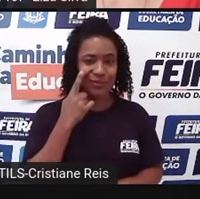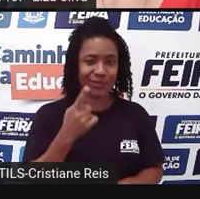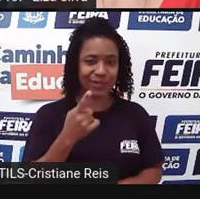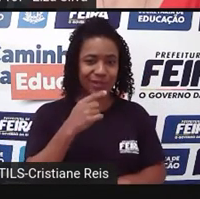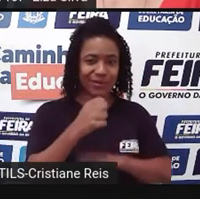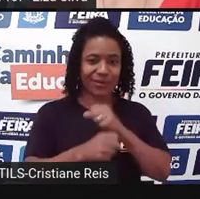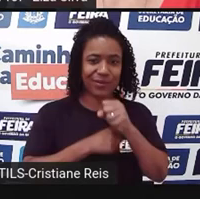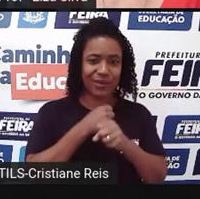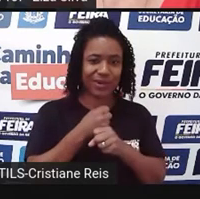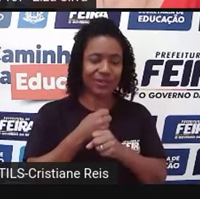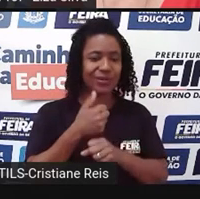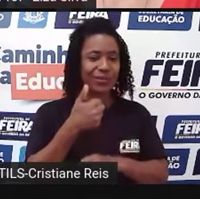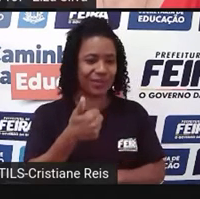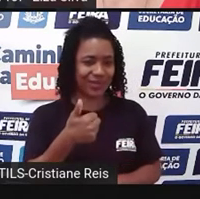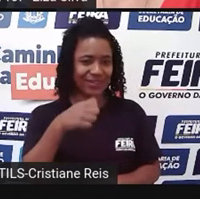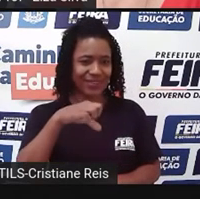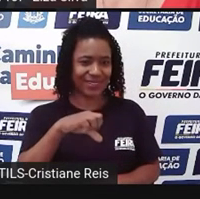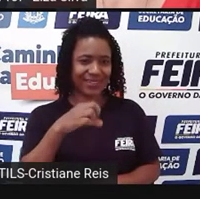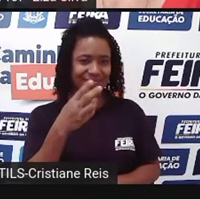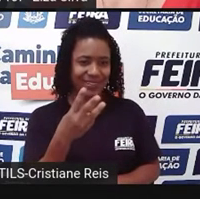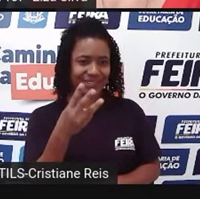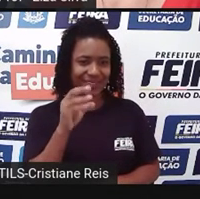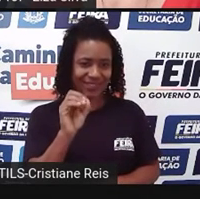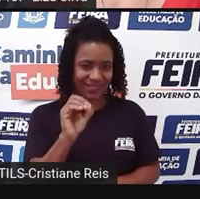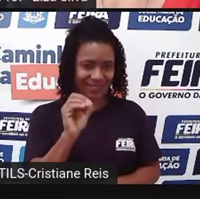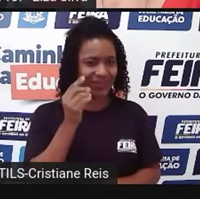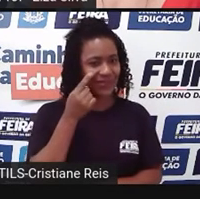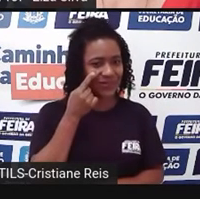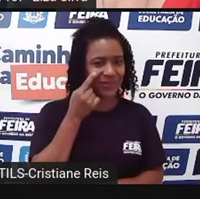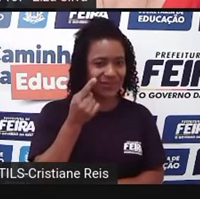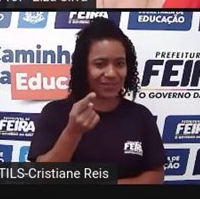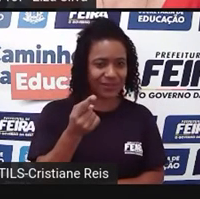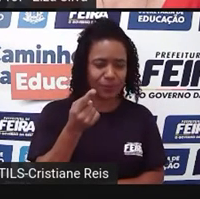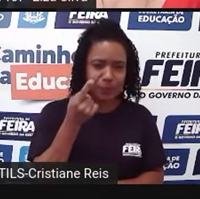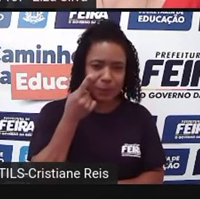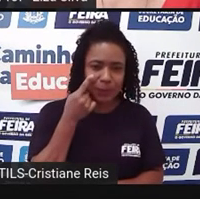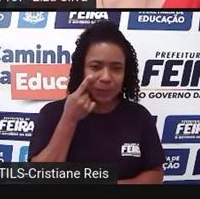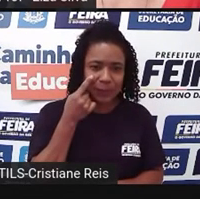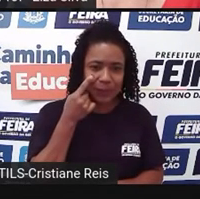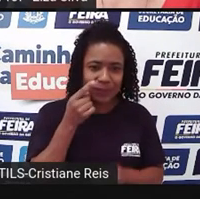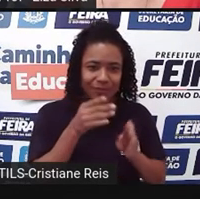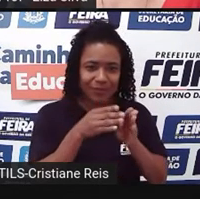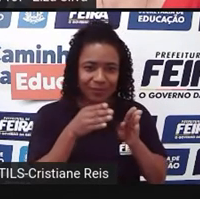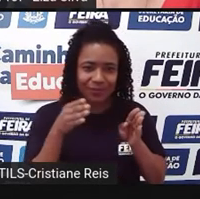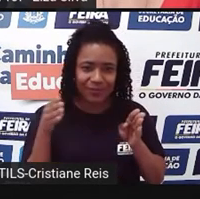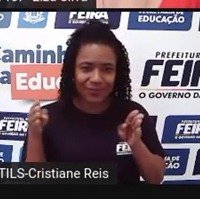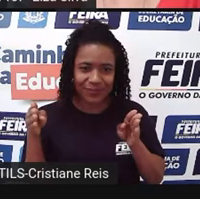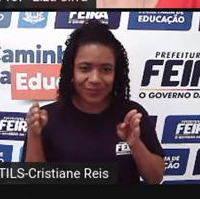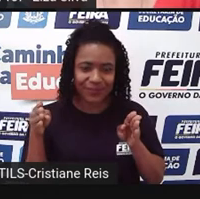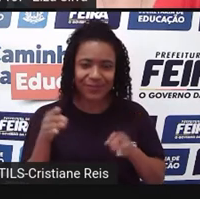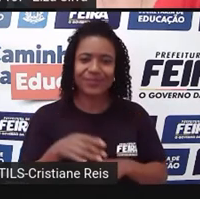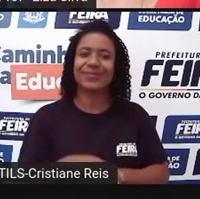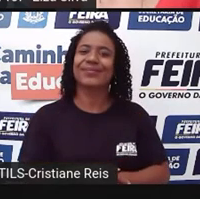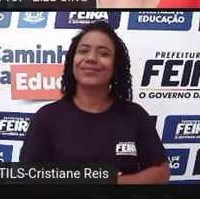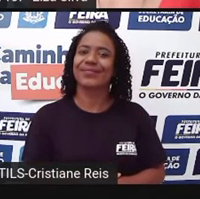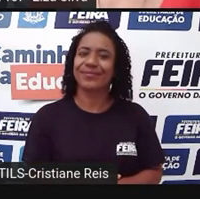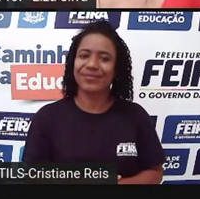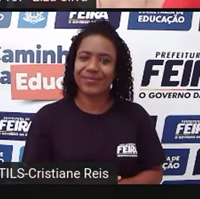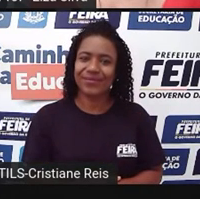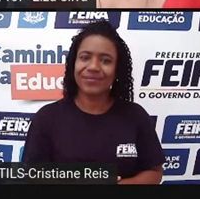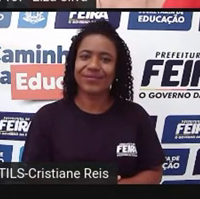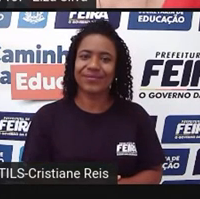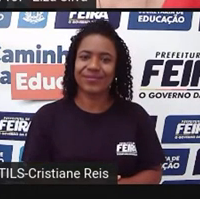1930 juntos vamos procurar aqui 1930 ler Ok